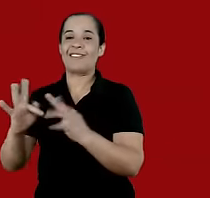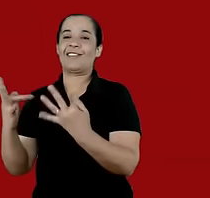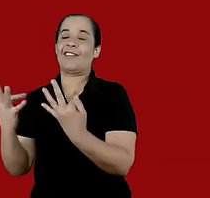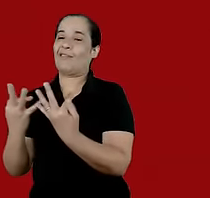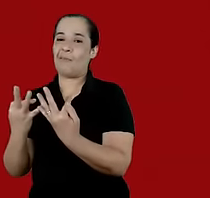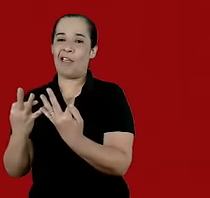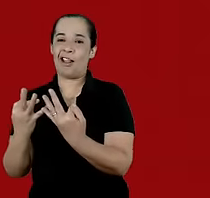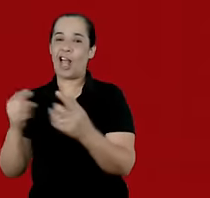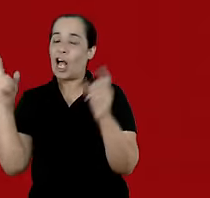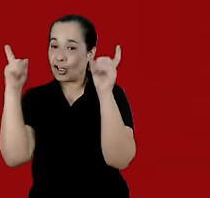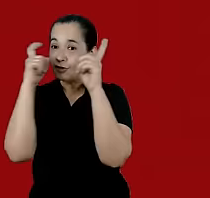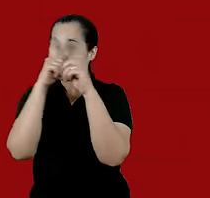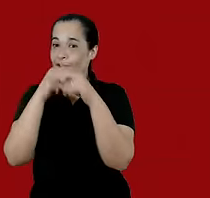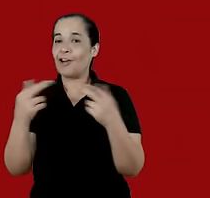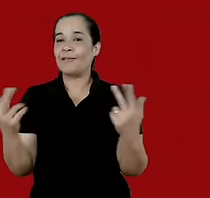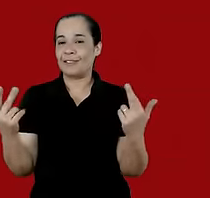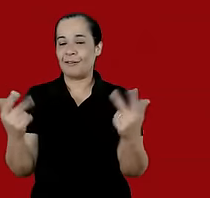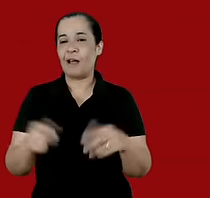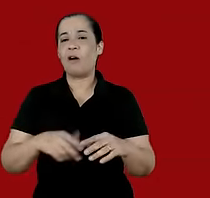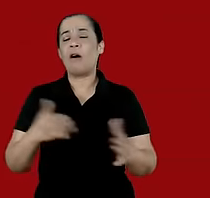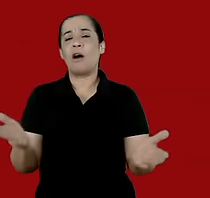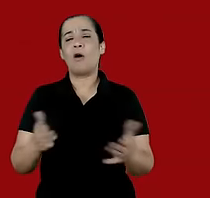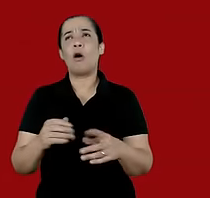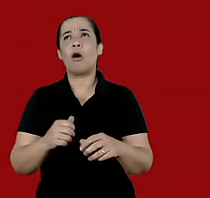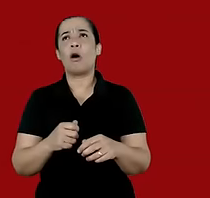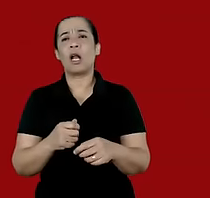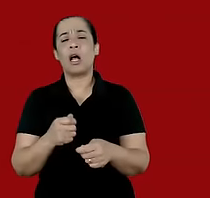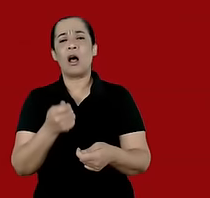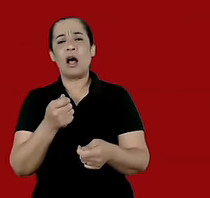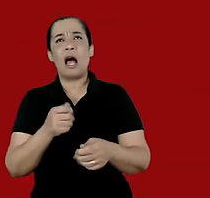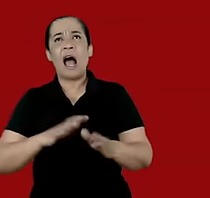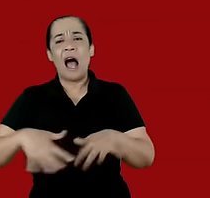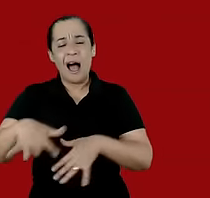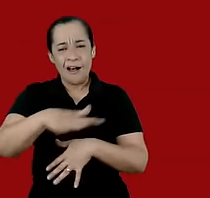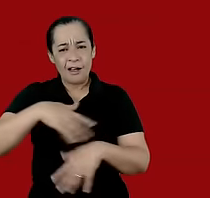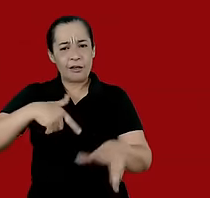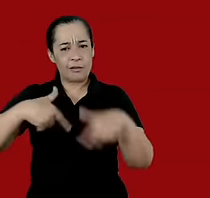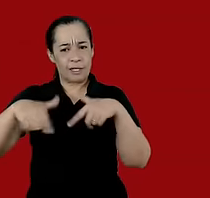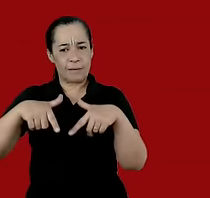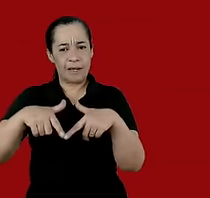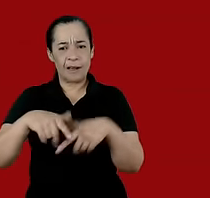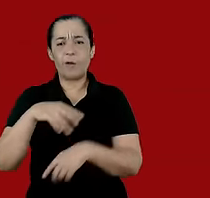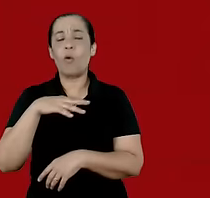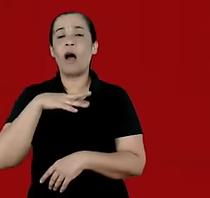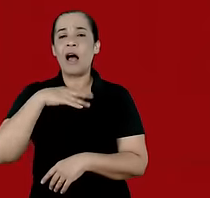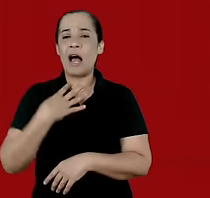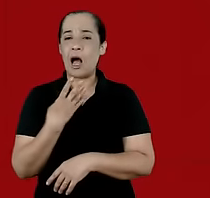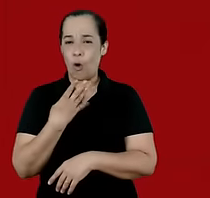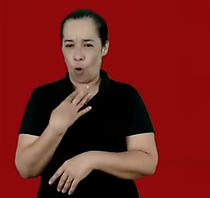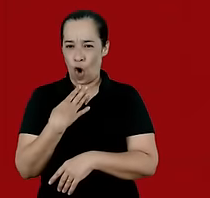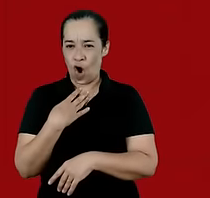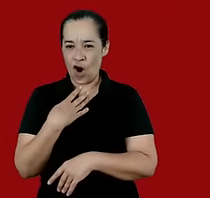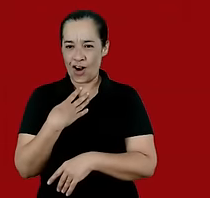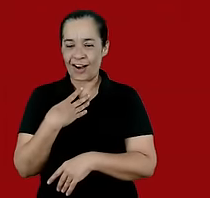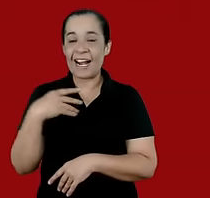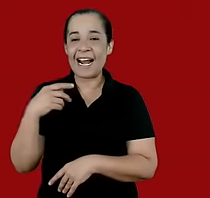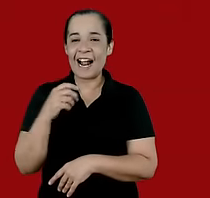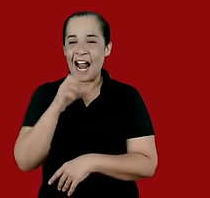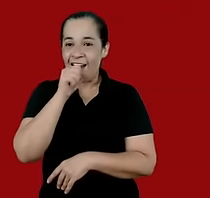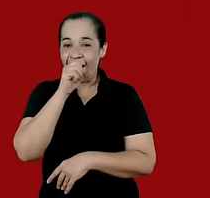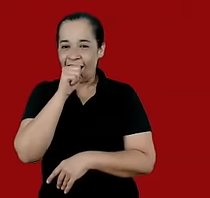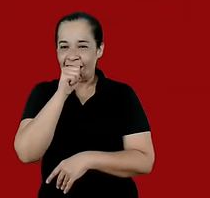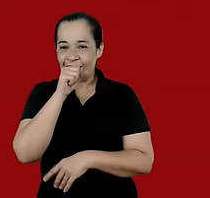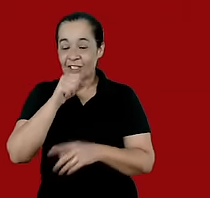Então vamos começar olhando no mercado de trabalho eu acho que é importante a gente ver e a linha laranja né é o é o ano de 2000 Janeiro de